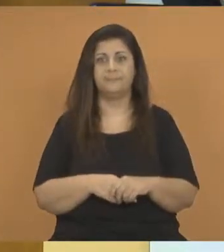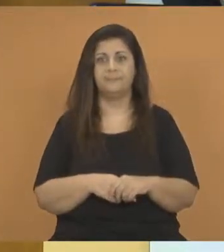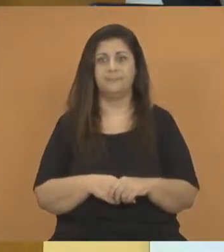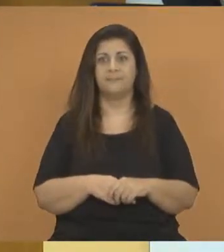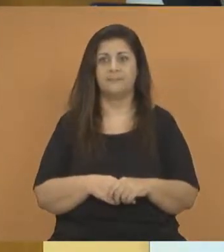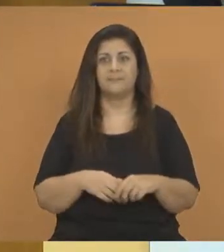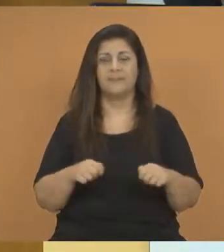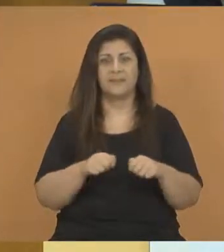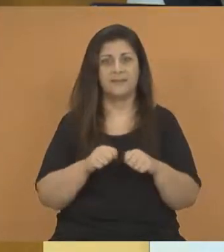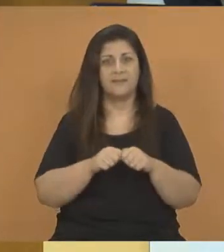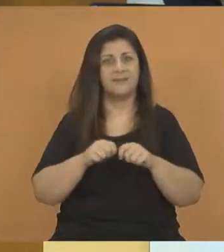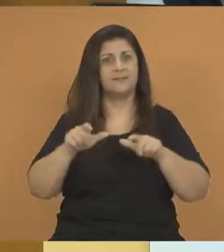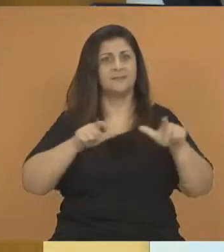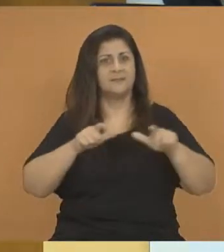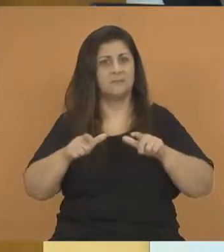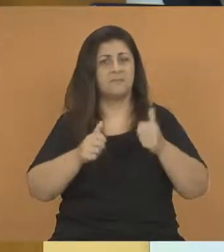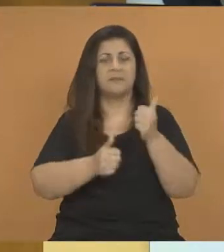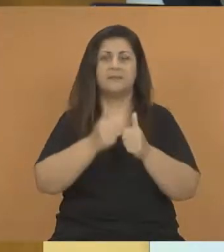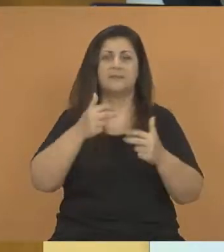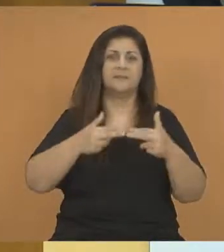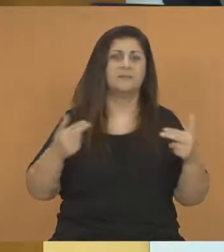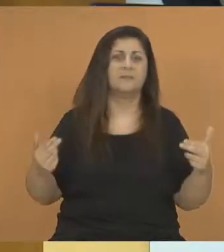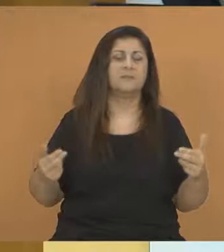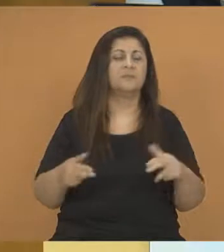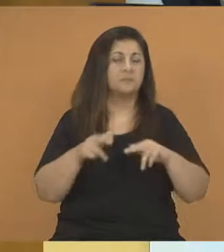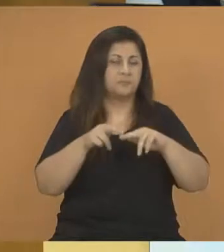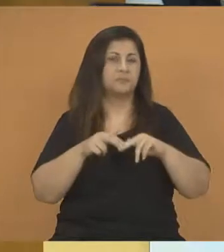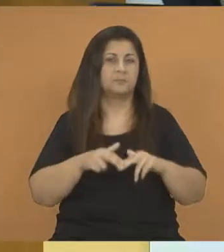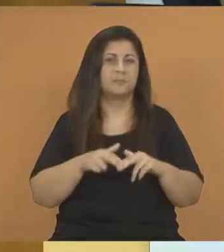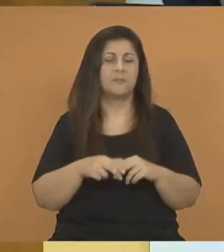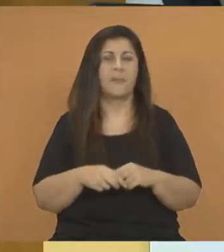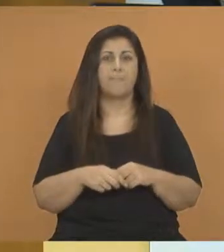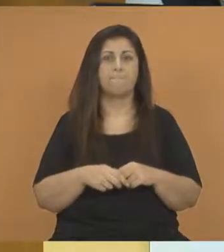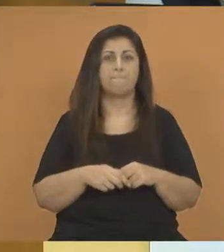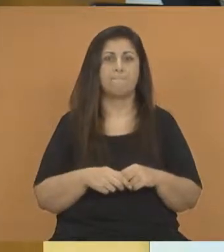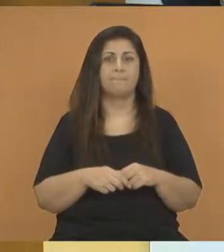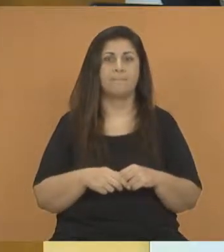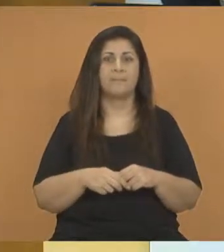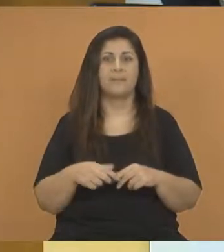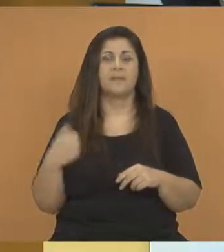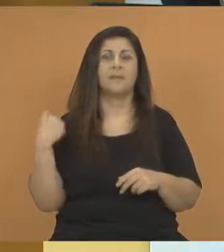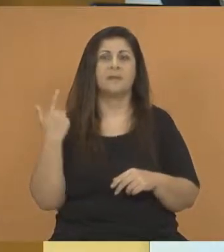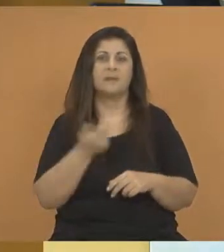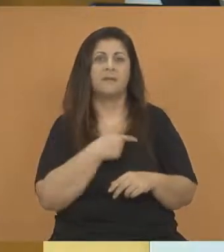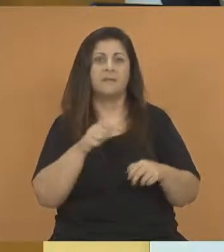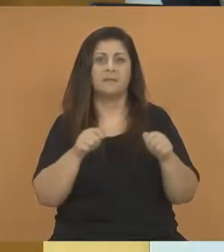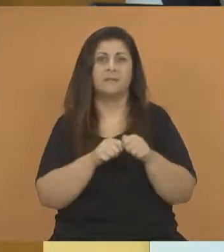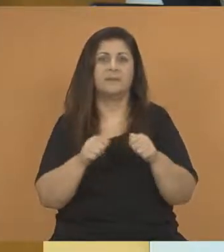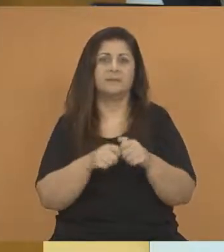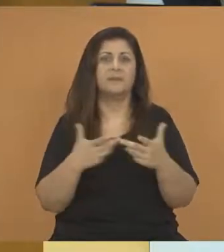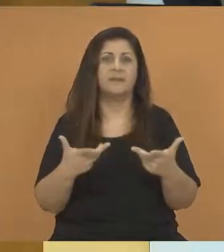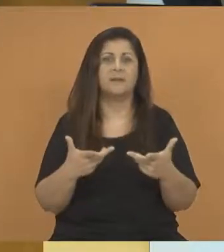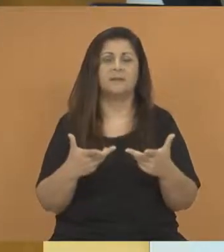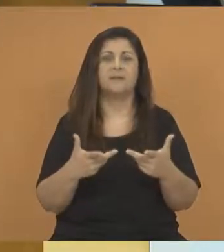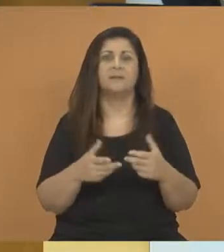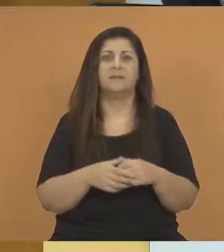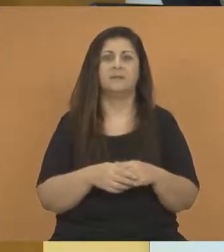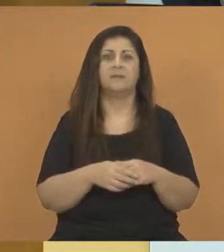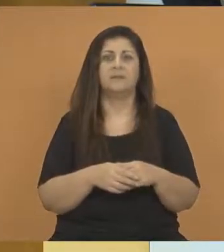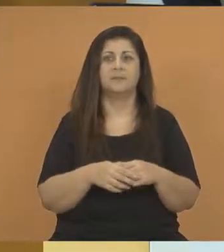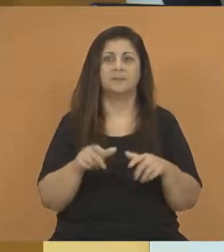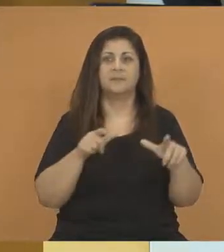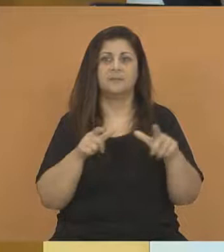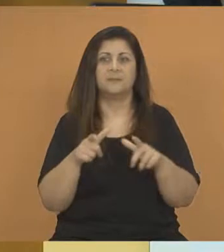que faz esse trabalho no esporte, por isso a gente está lançando esse projeto da Frente Popular do Esporte